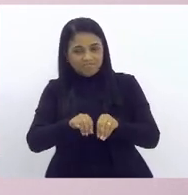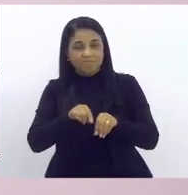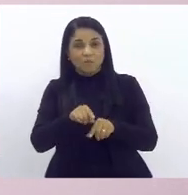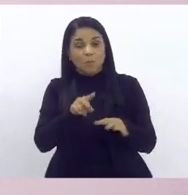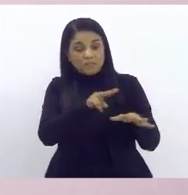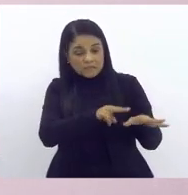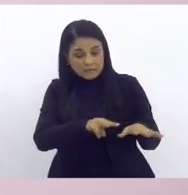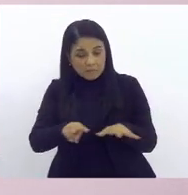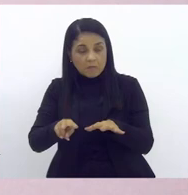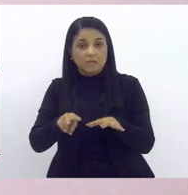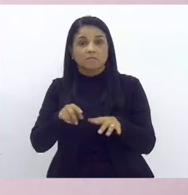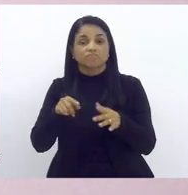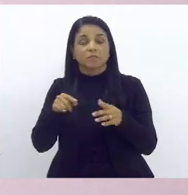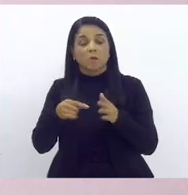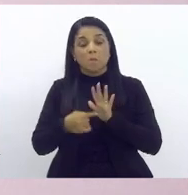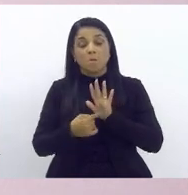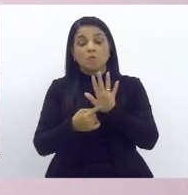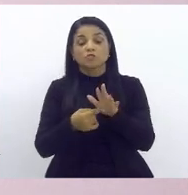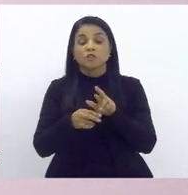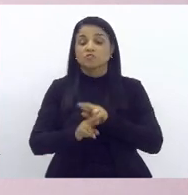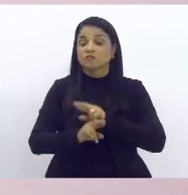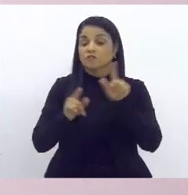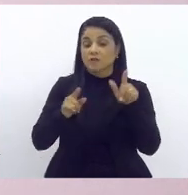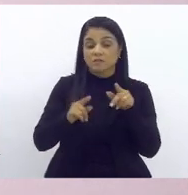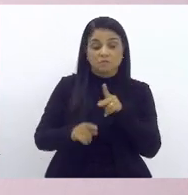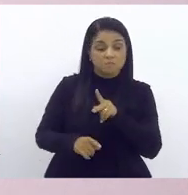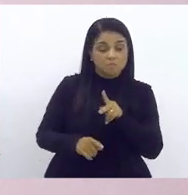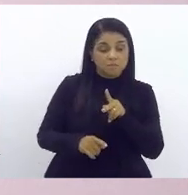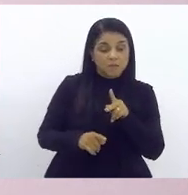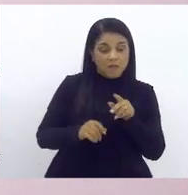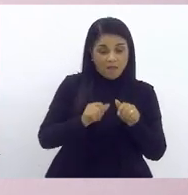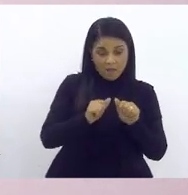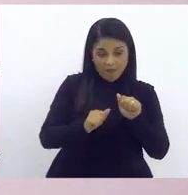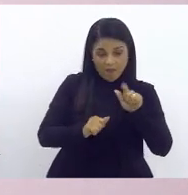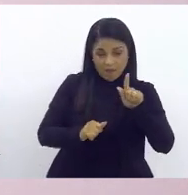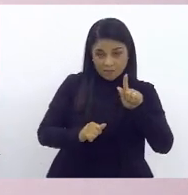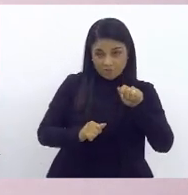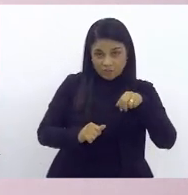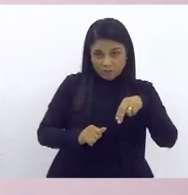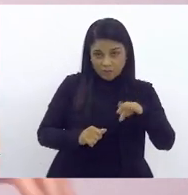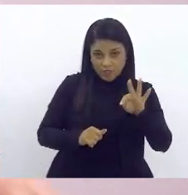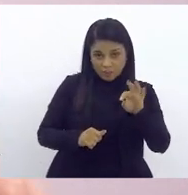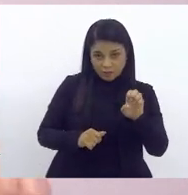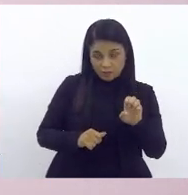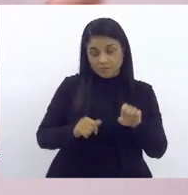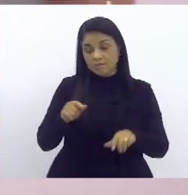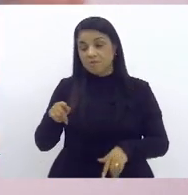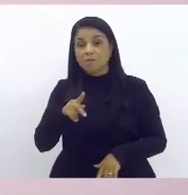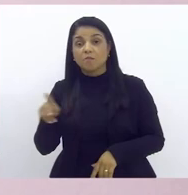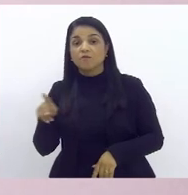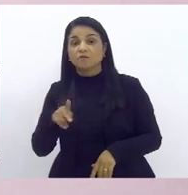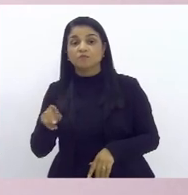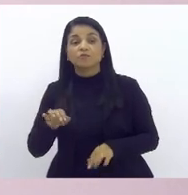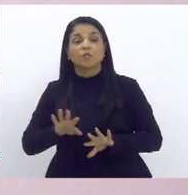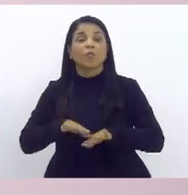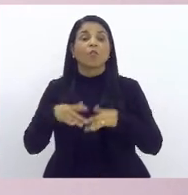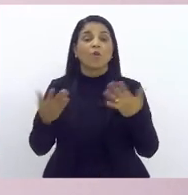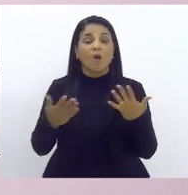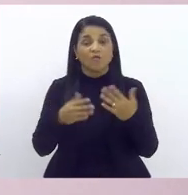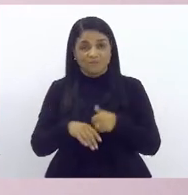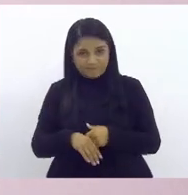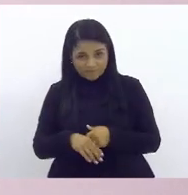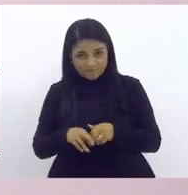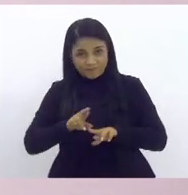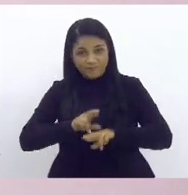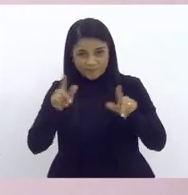uma semana, eu gostaria que apontasse a diferença entre os agentes de educação infantil e o trabalho das professoras. Trago aqui